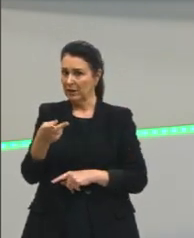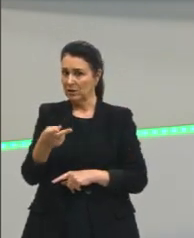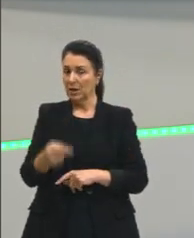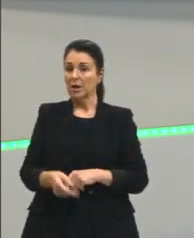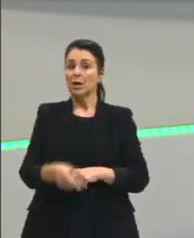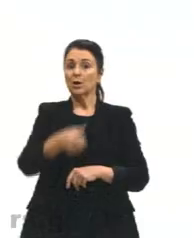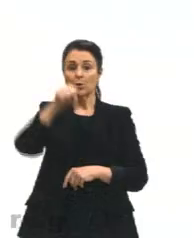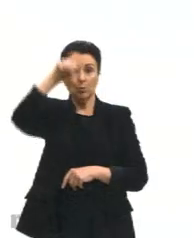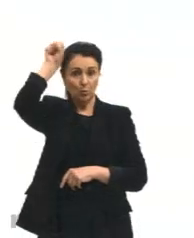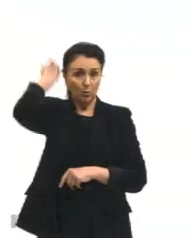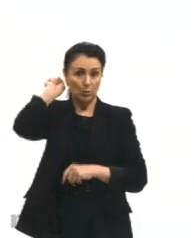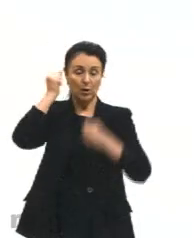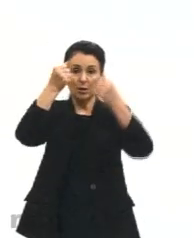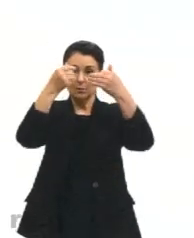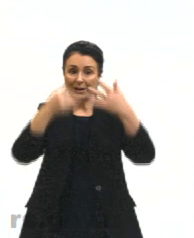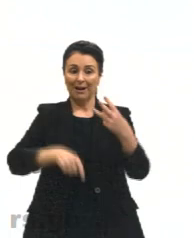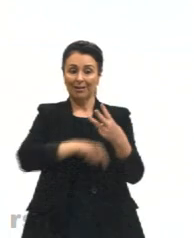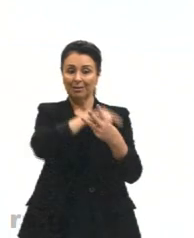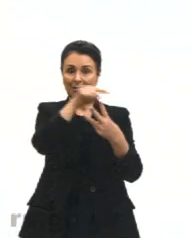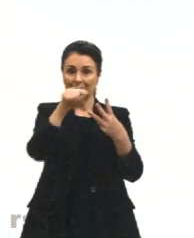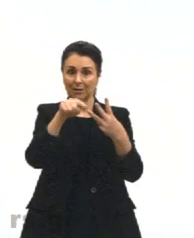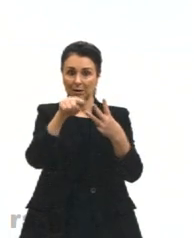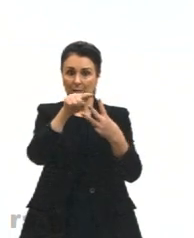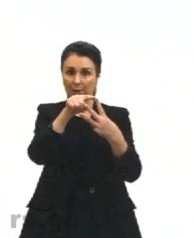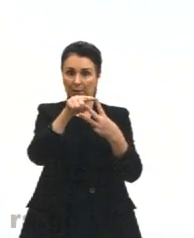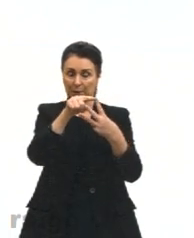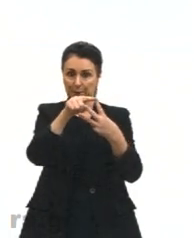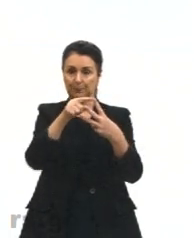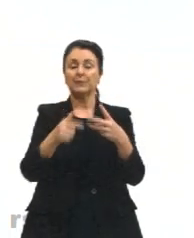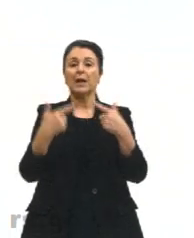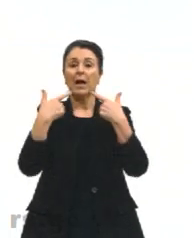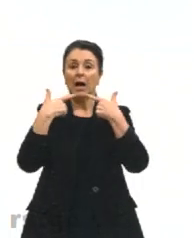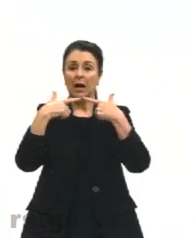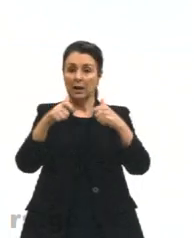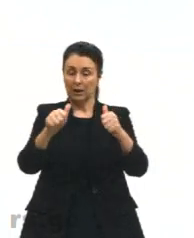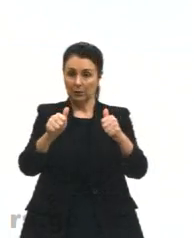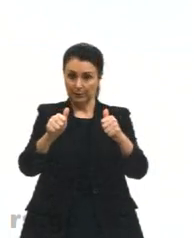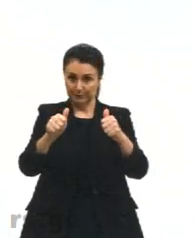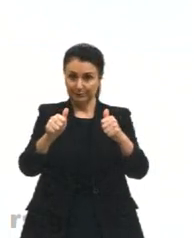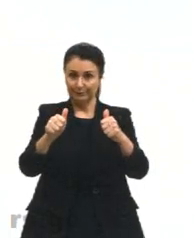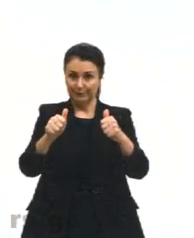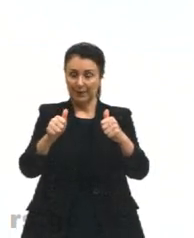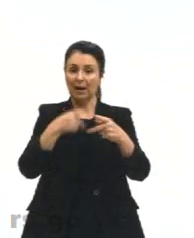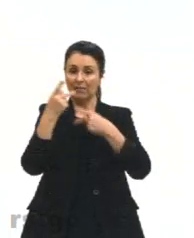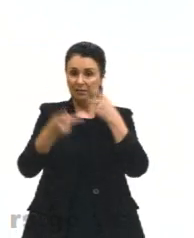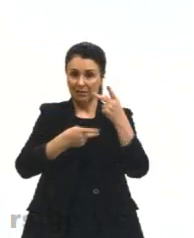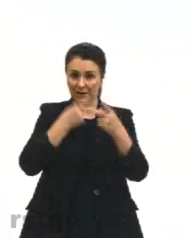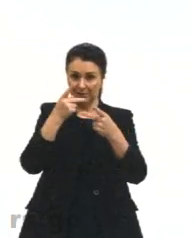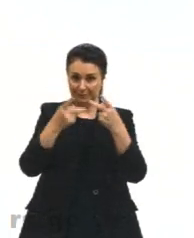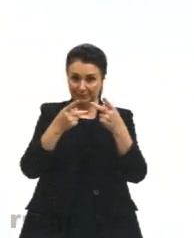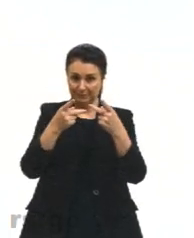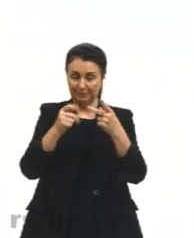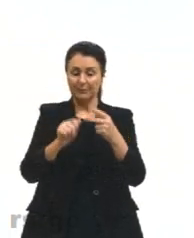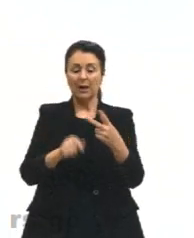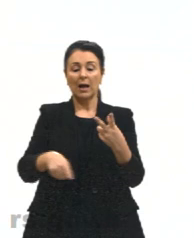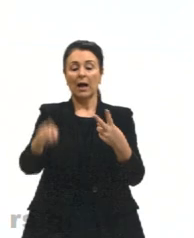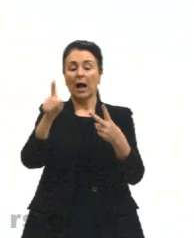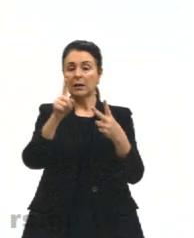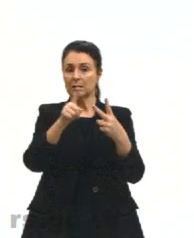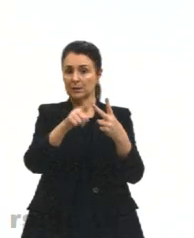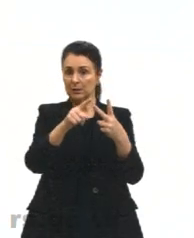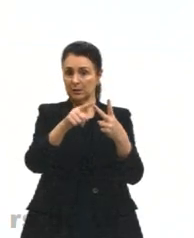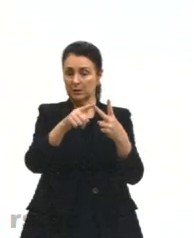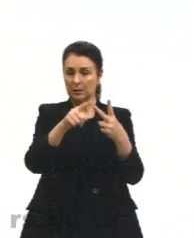dicotomias principais A primeira é a língua e a sala ou Langue e parole como ele chama a